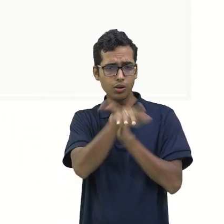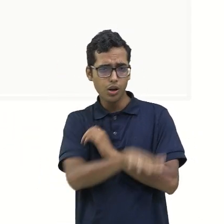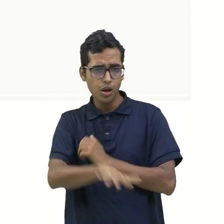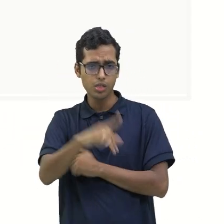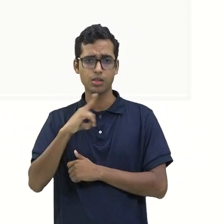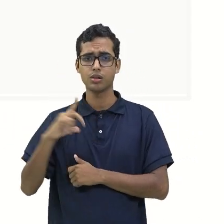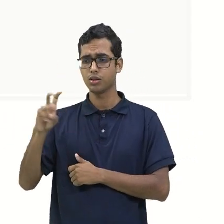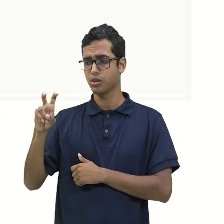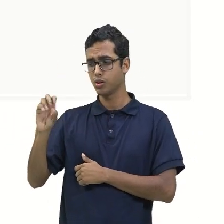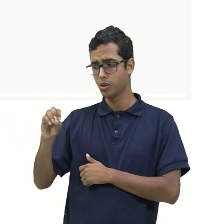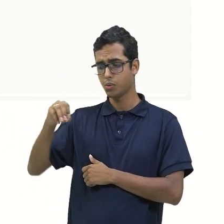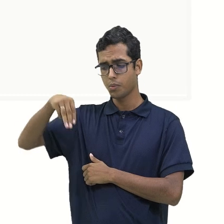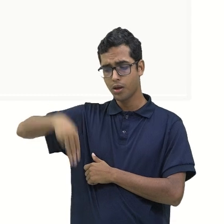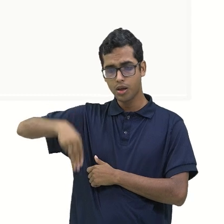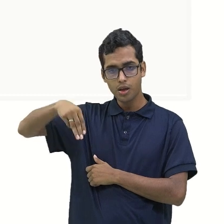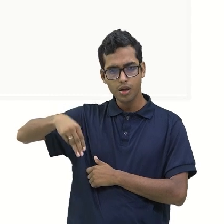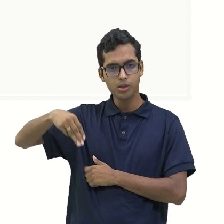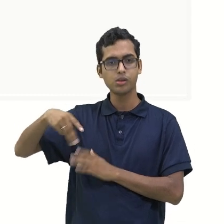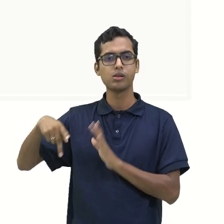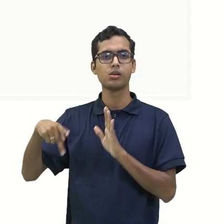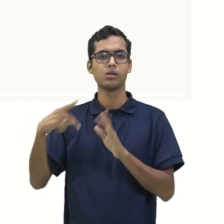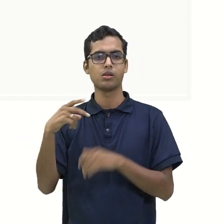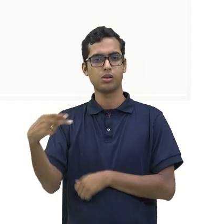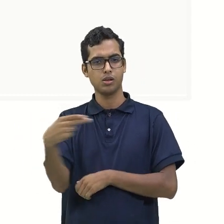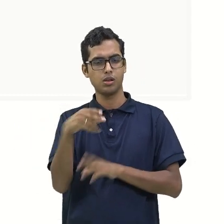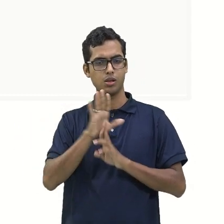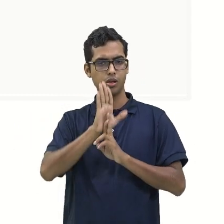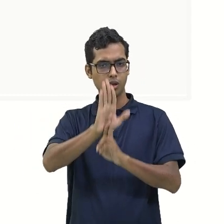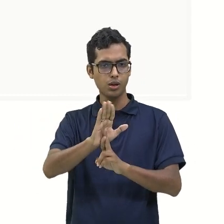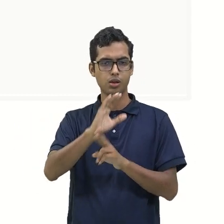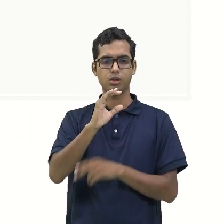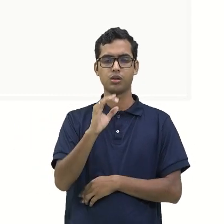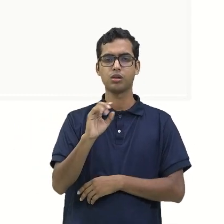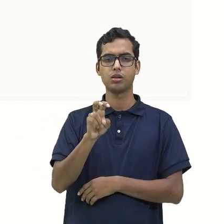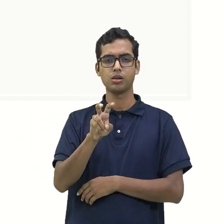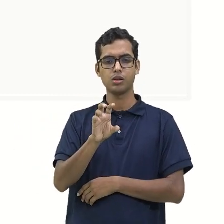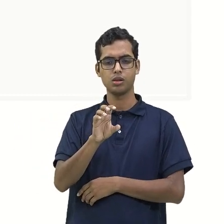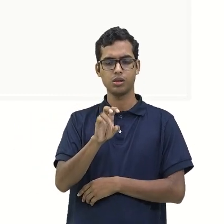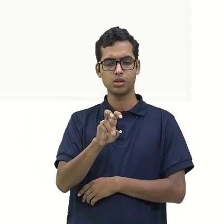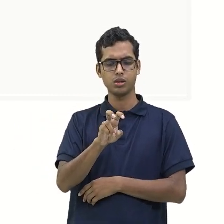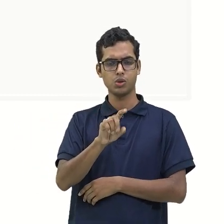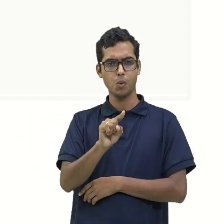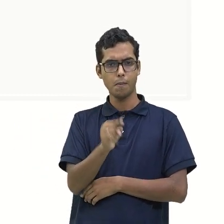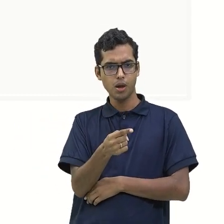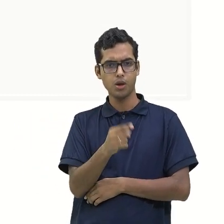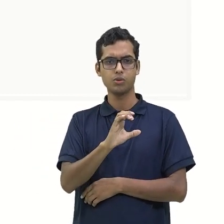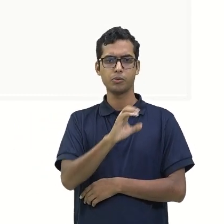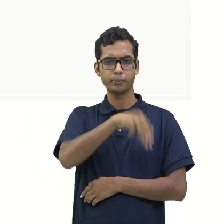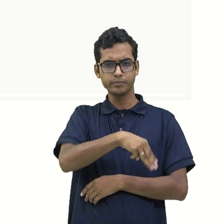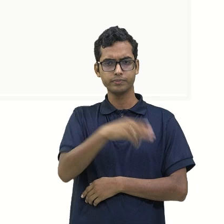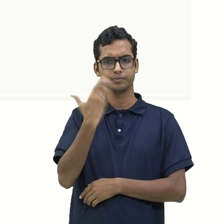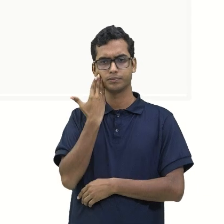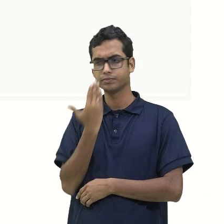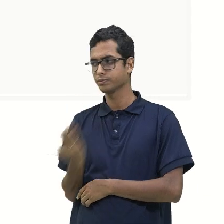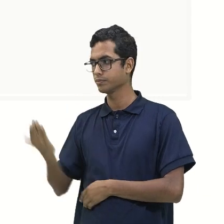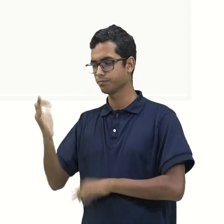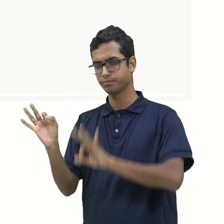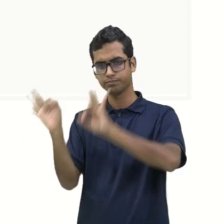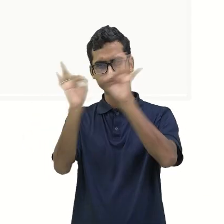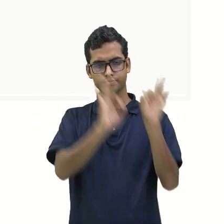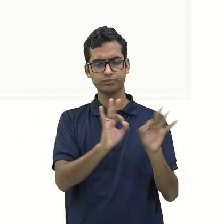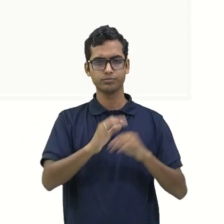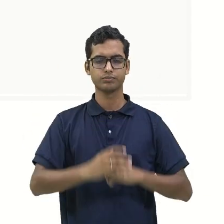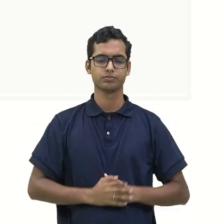de largura e sua representação em um desenho é de 20 centímetros. Então, encontre a escala.